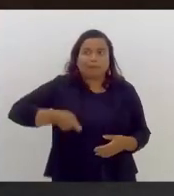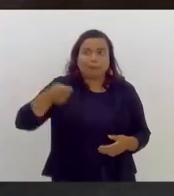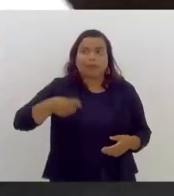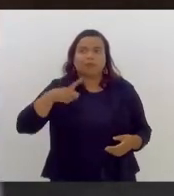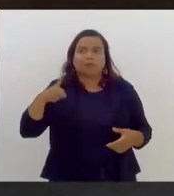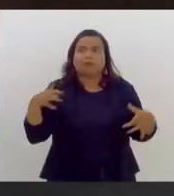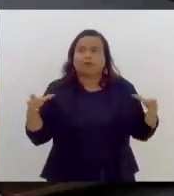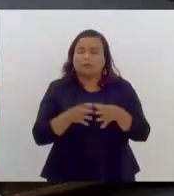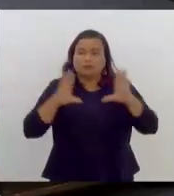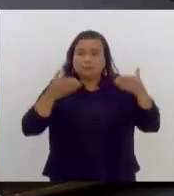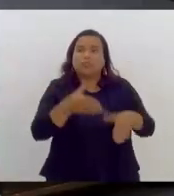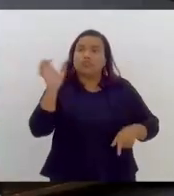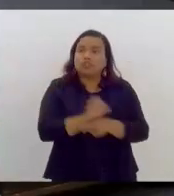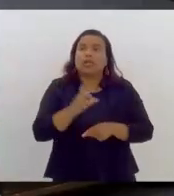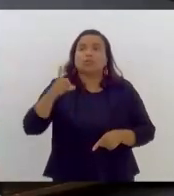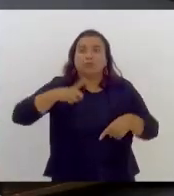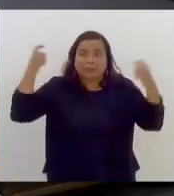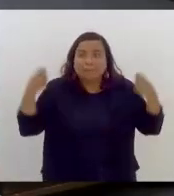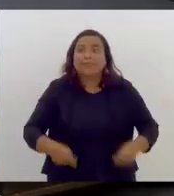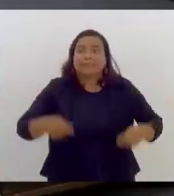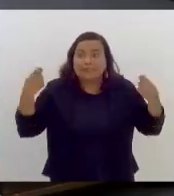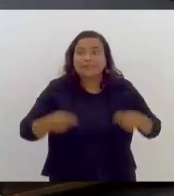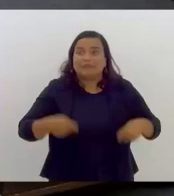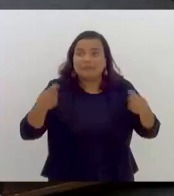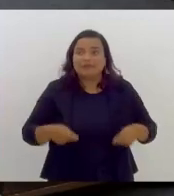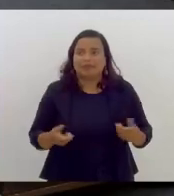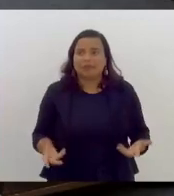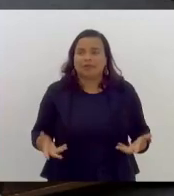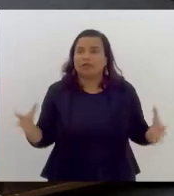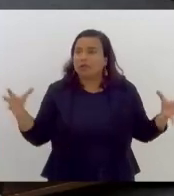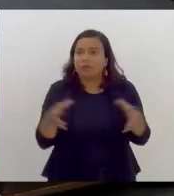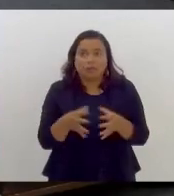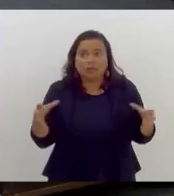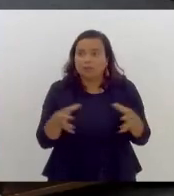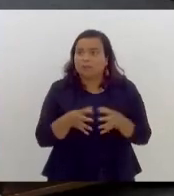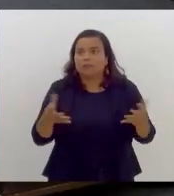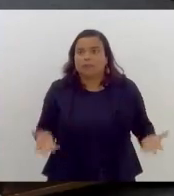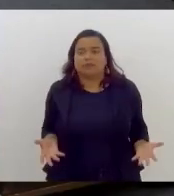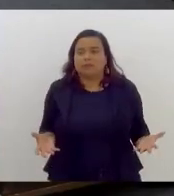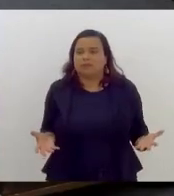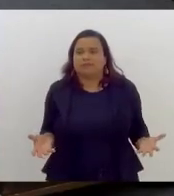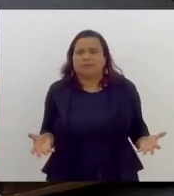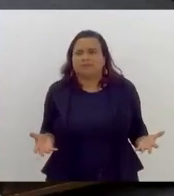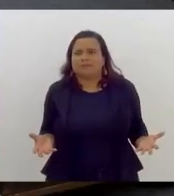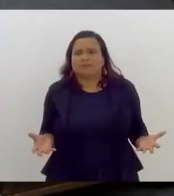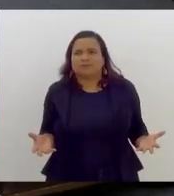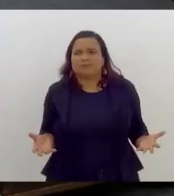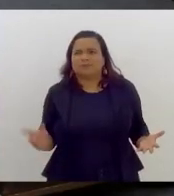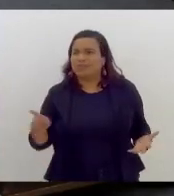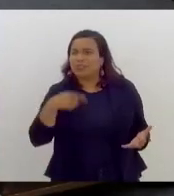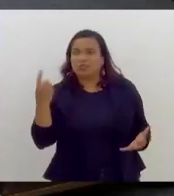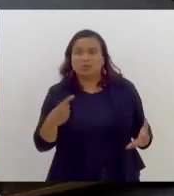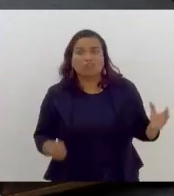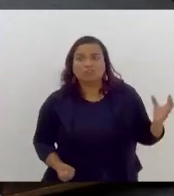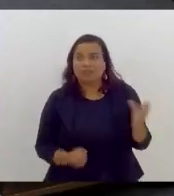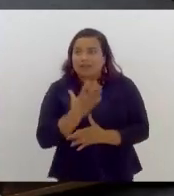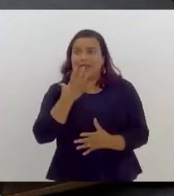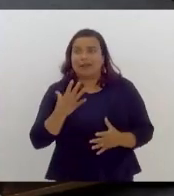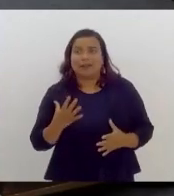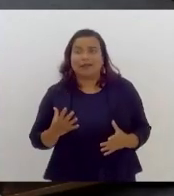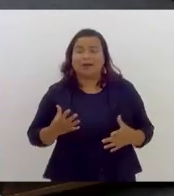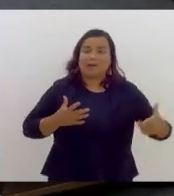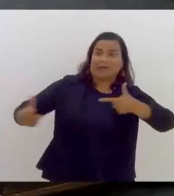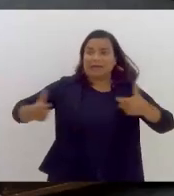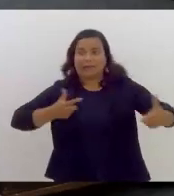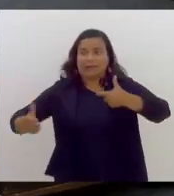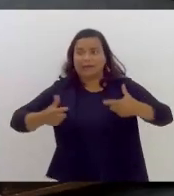que ser assim, o Estado tem que ter na Secretaria de Agricultura uma equipe que faça inspeção. Aqui, olha, nós estamos criando um cavalo de batalha. Não, onde, criando